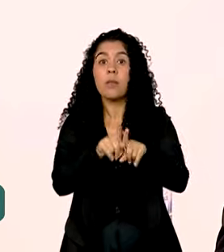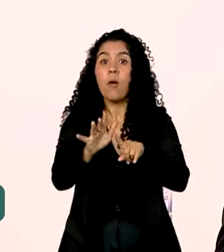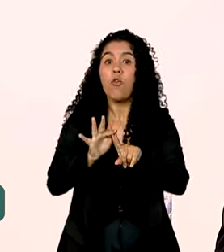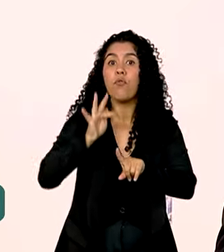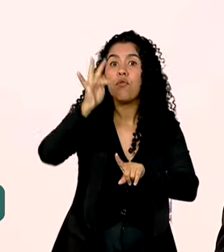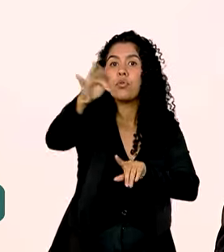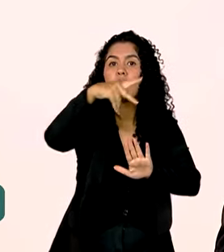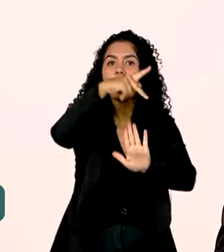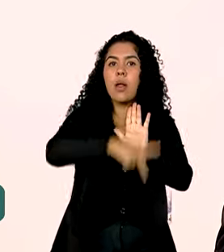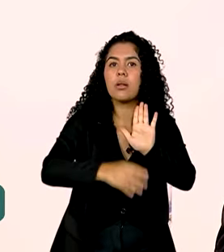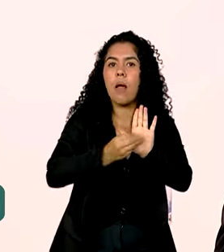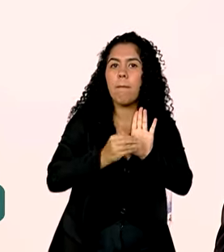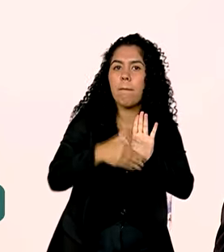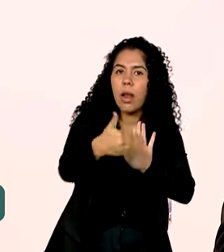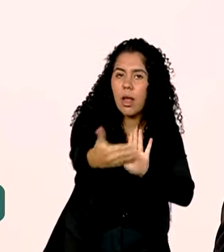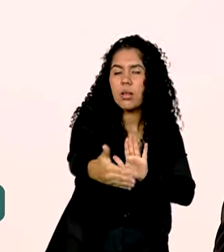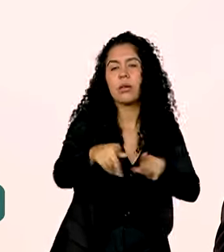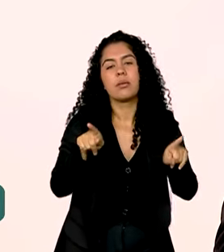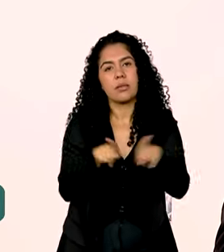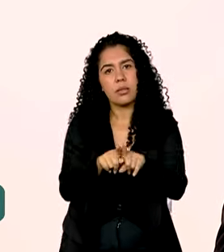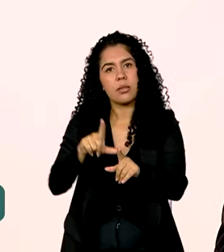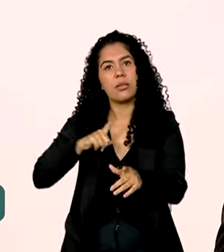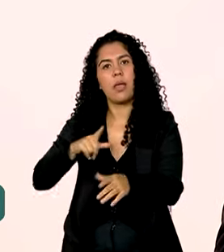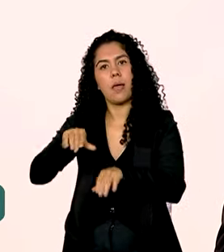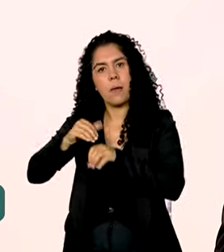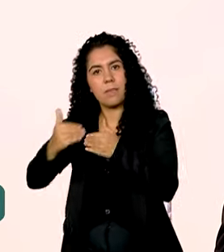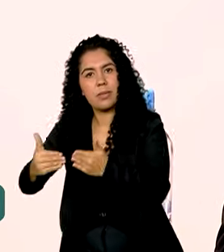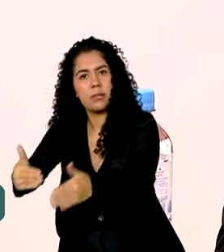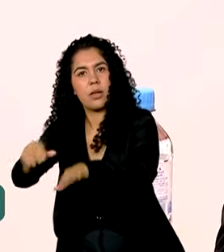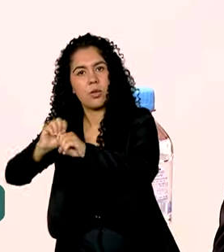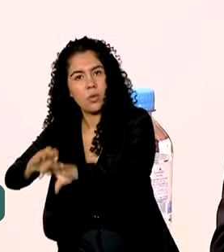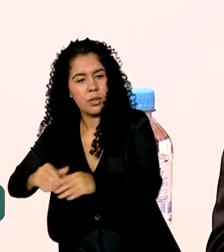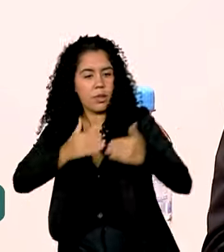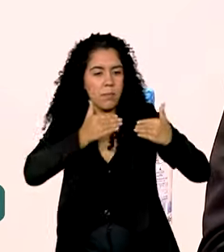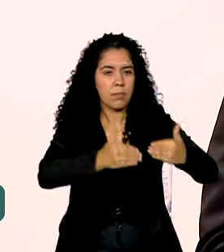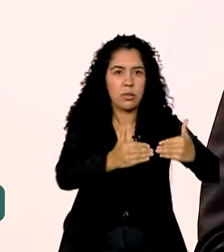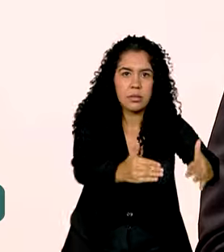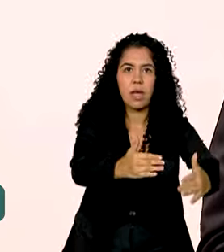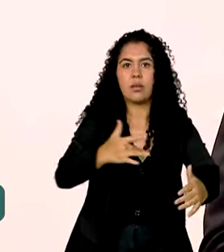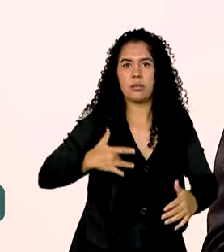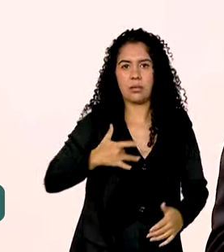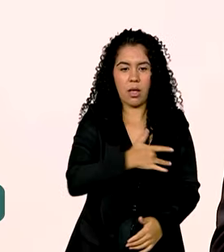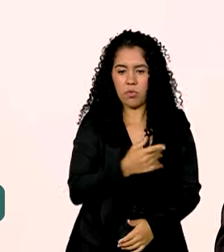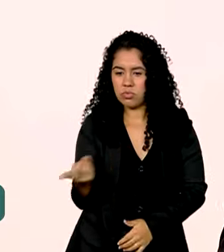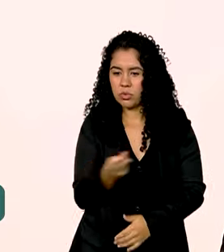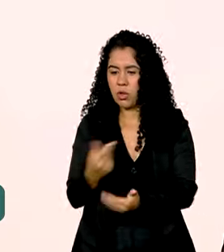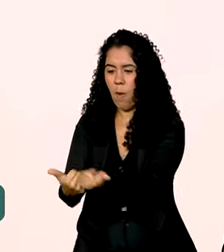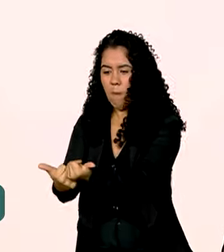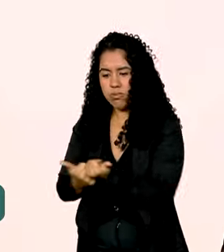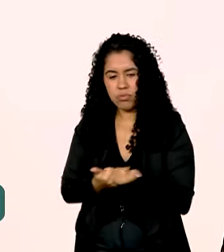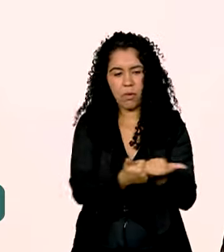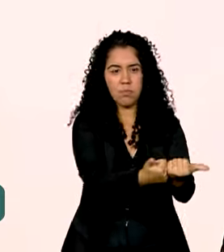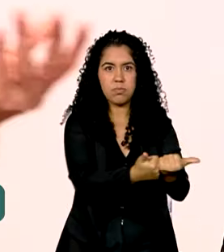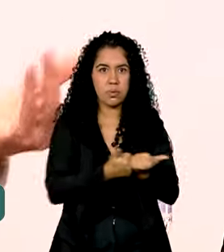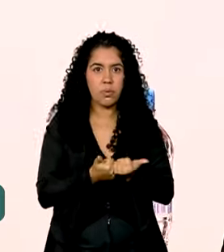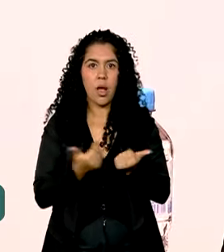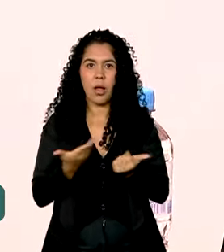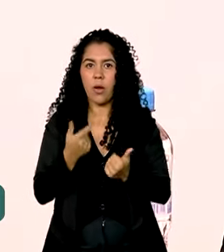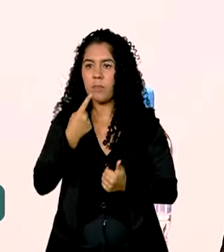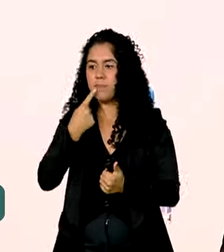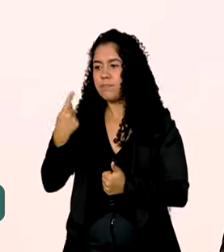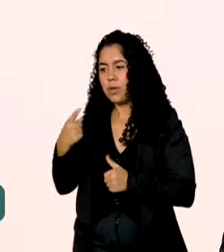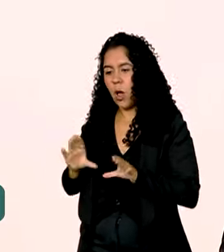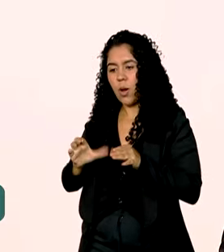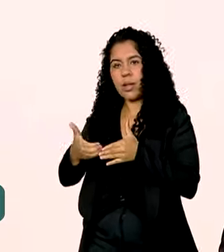serem implementados, seguramente com o apoio do Ministério da Educação, do Ministério da Saúde, que também já nos recebeu com essa nova equipe